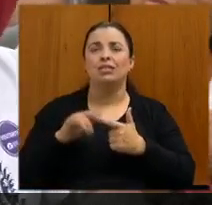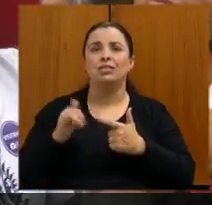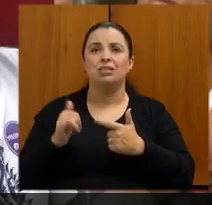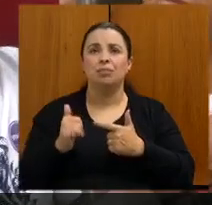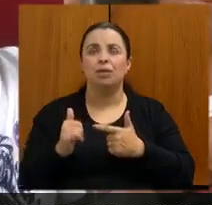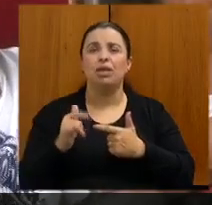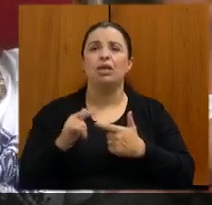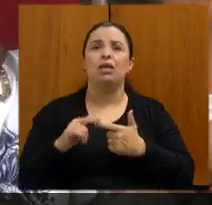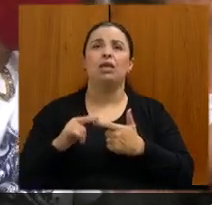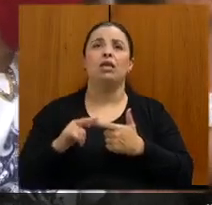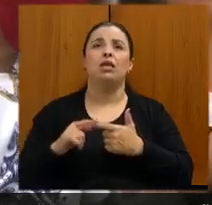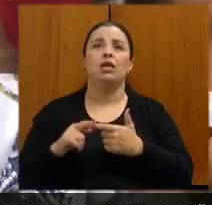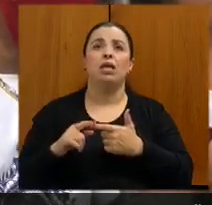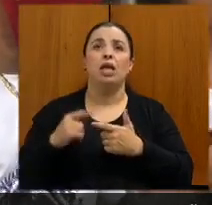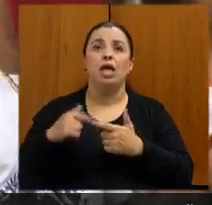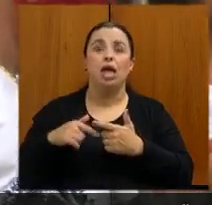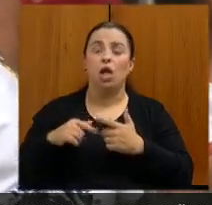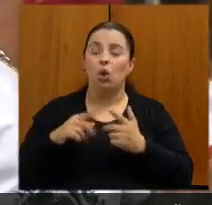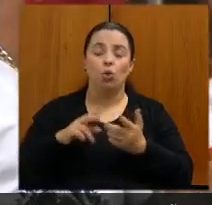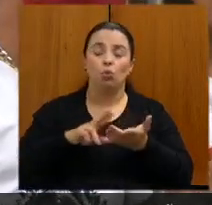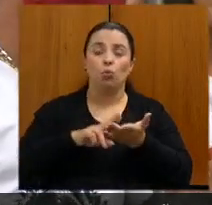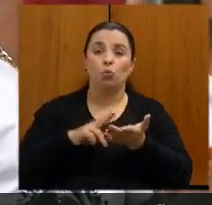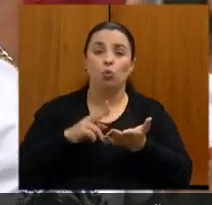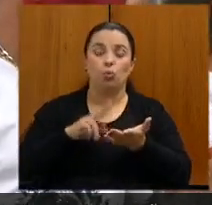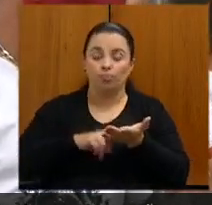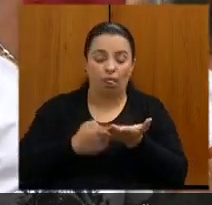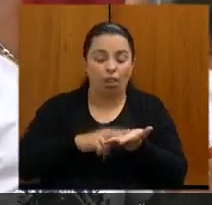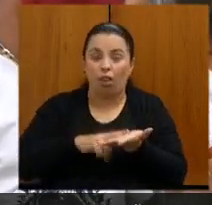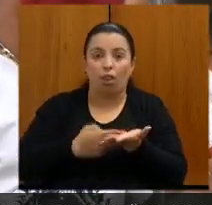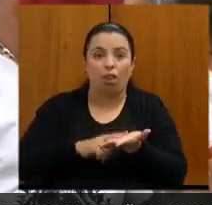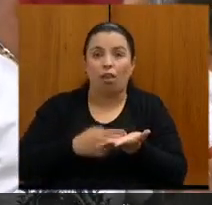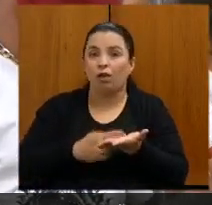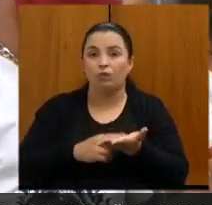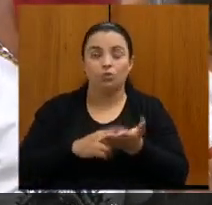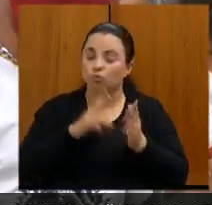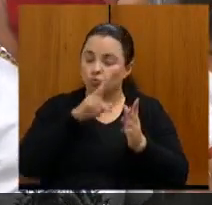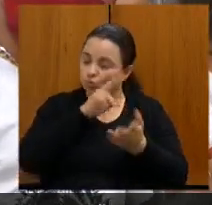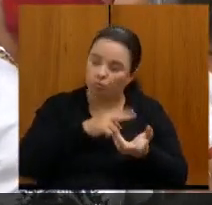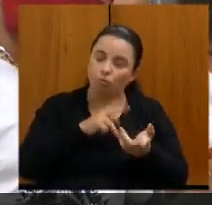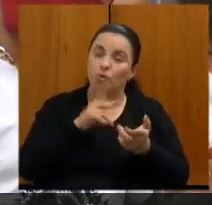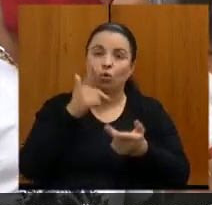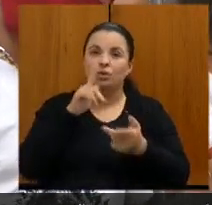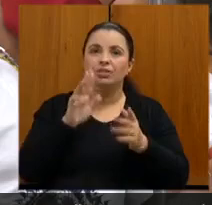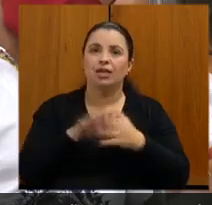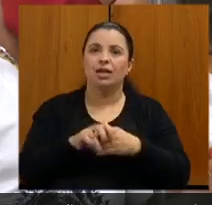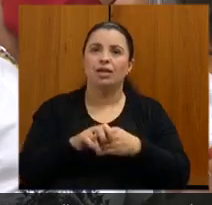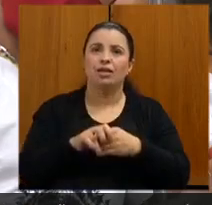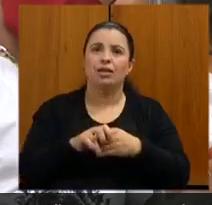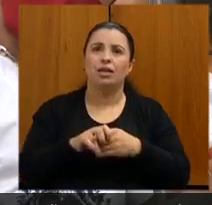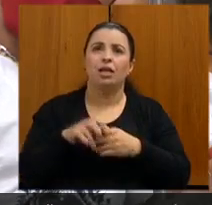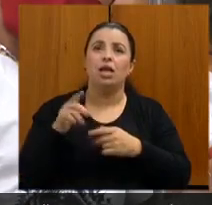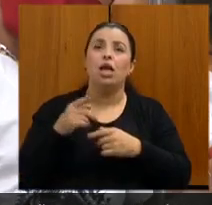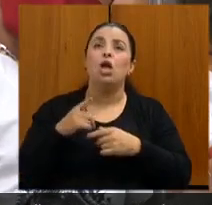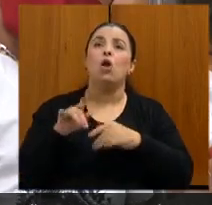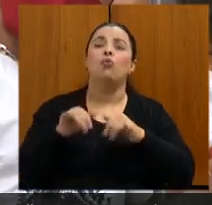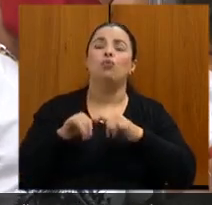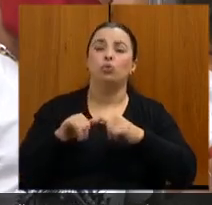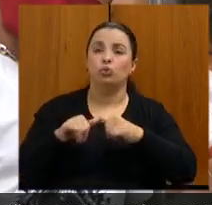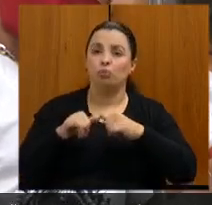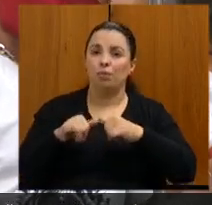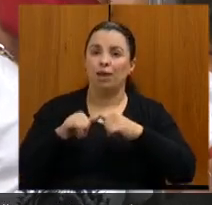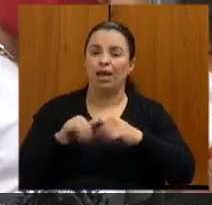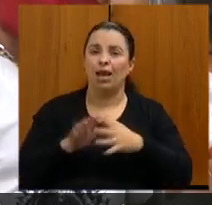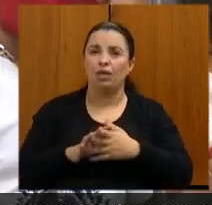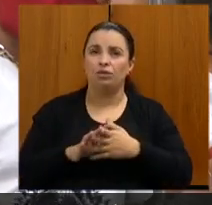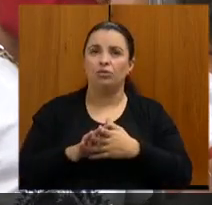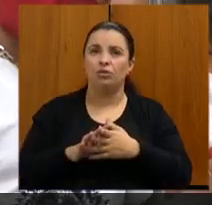guerra eu não durmo eu apenas tô aqui como o um pouco eu fui fazer um teste no supermercado e